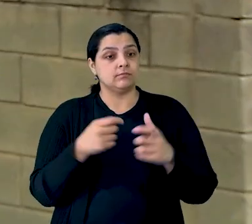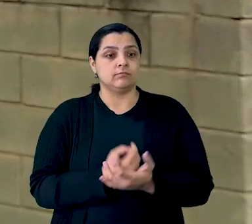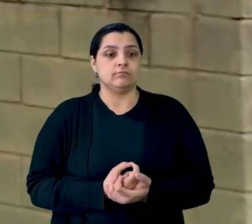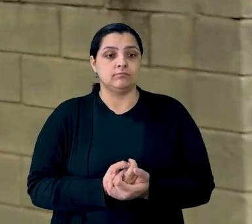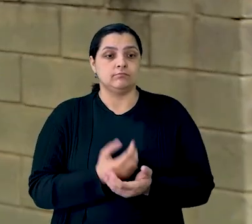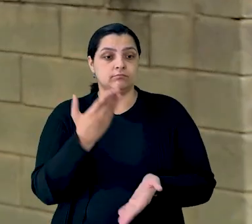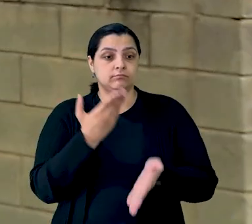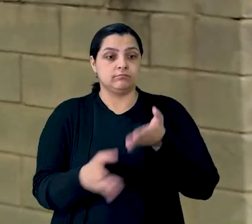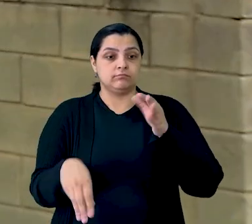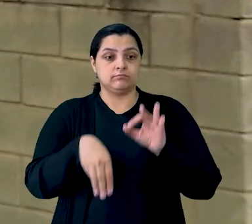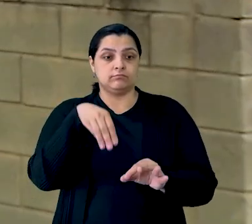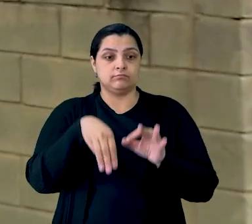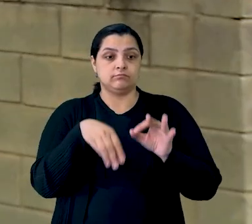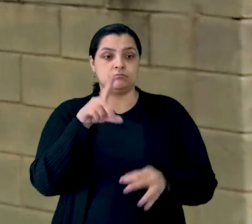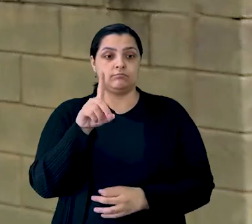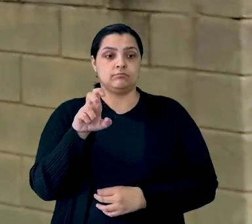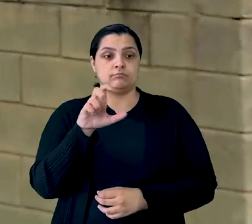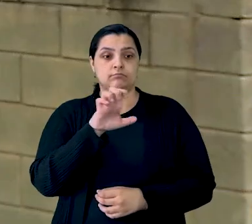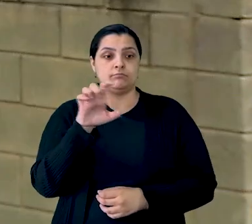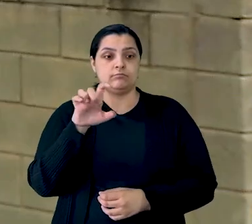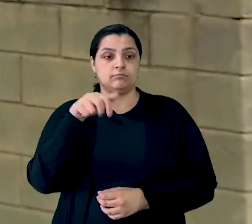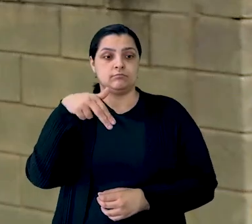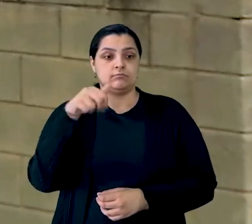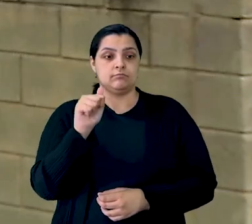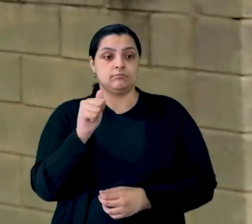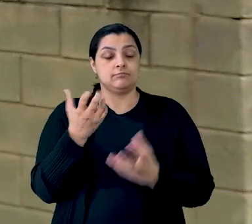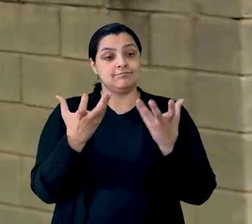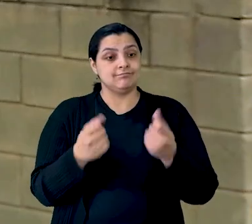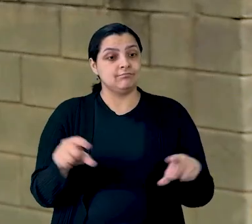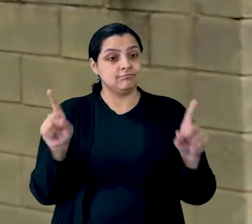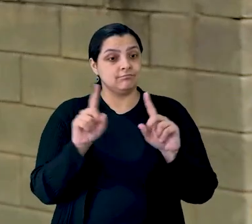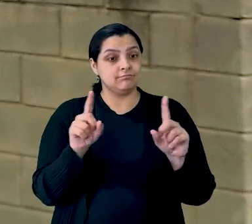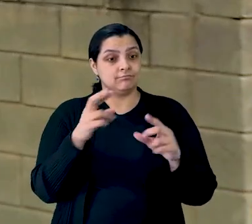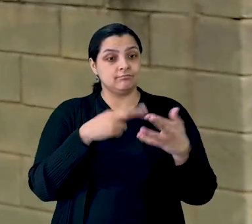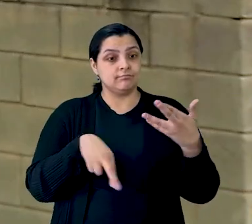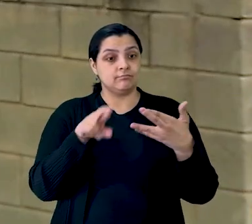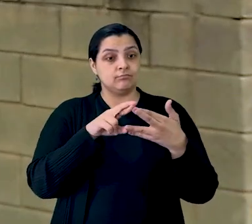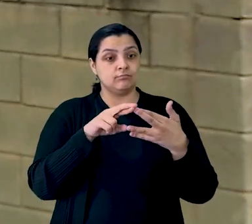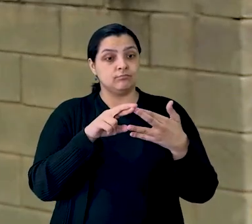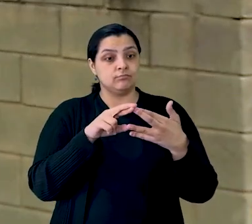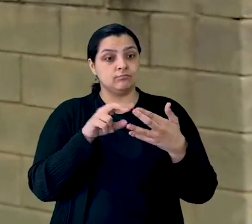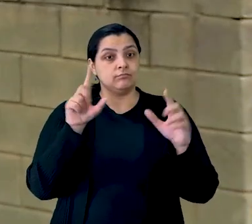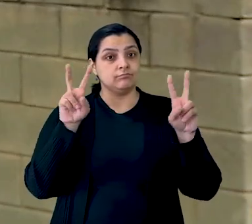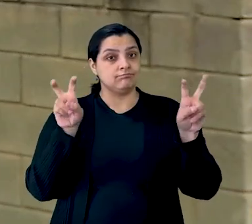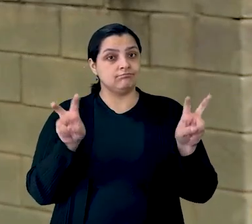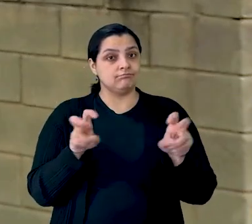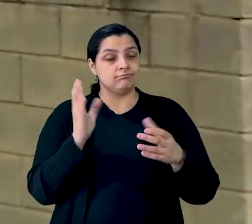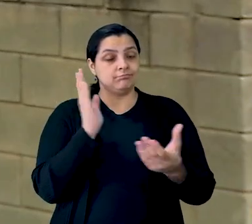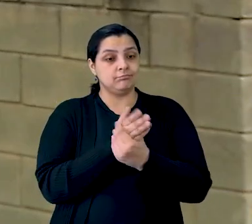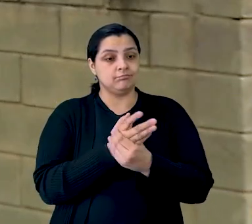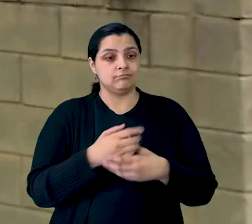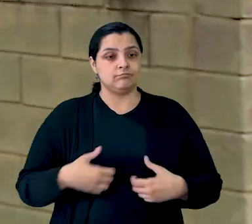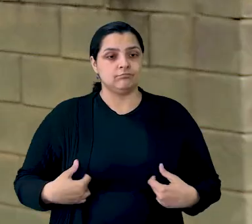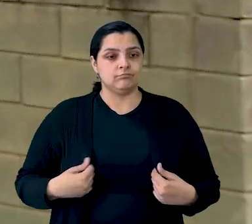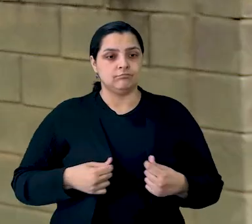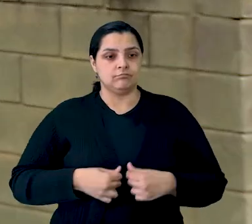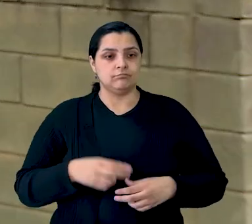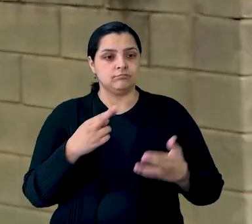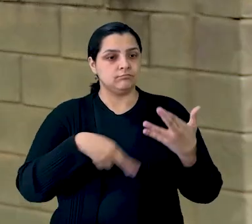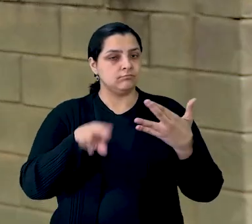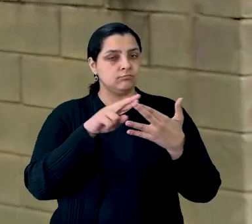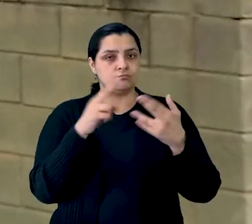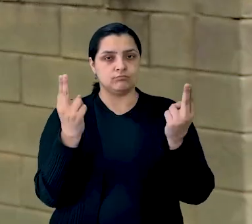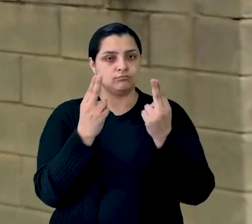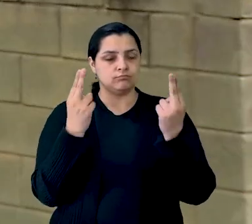por maioria. Ficou vencido o ministro Dezena da Silva, que não admitia o recurso por questões processuais. Não é